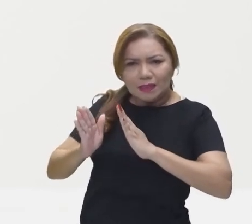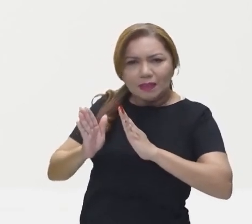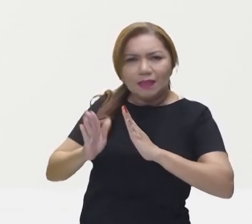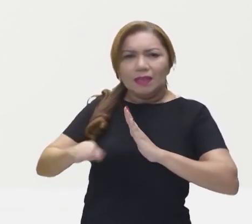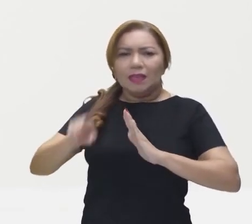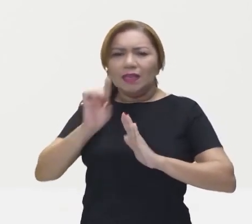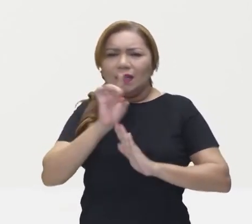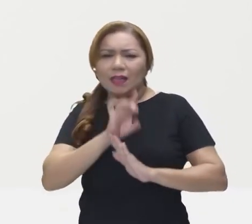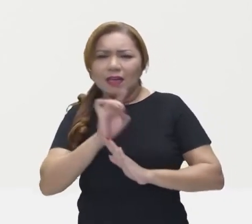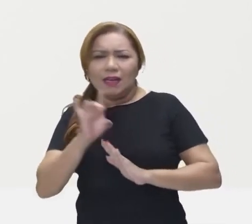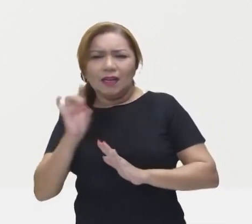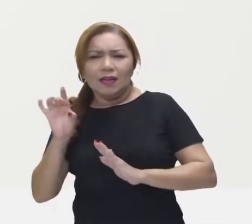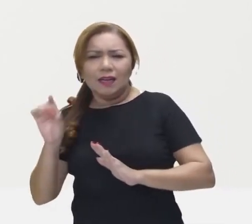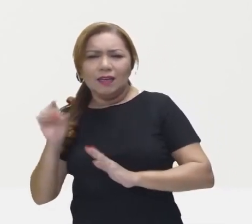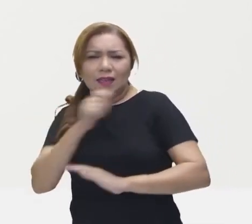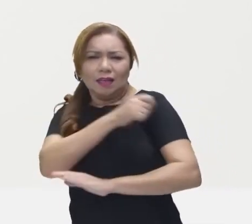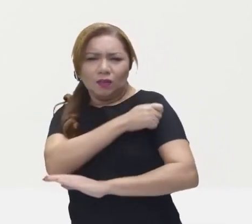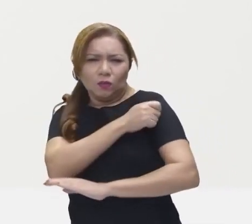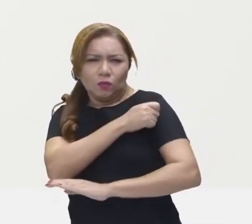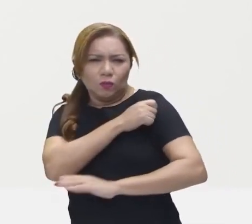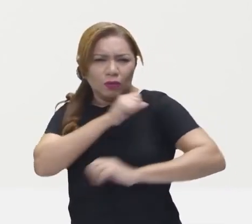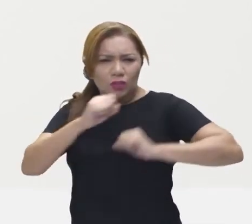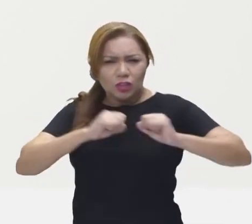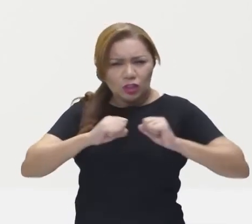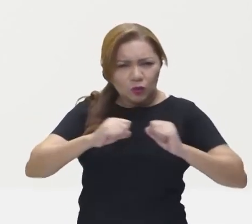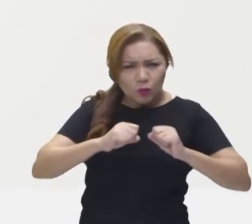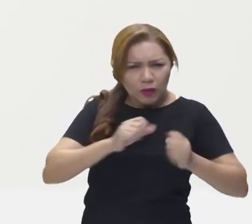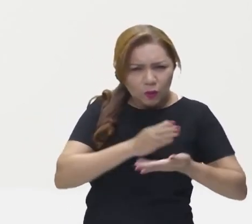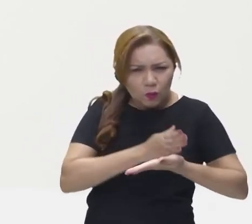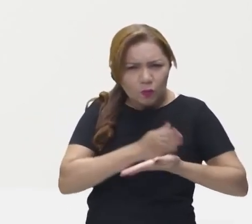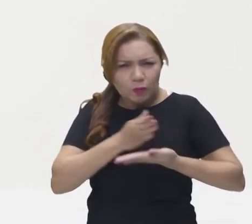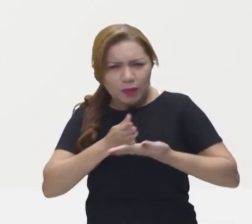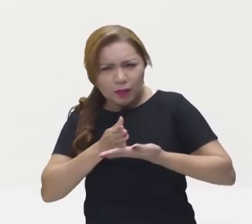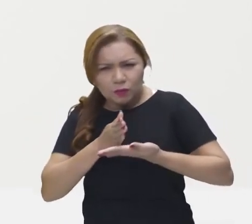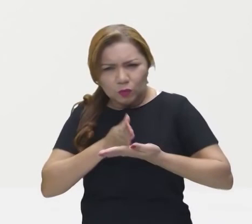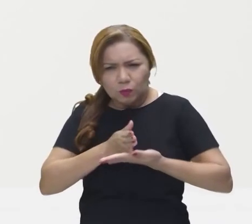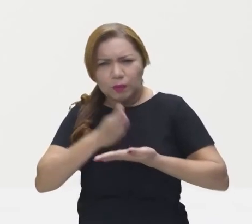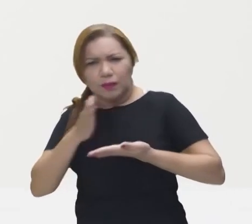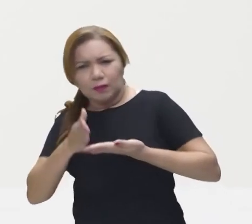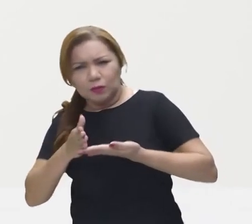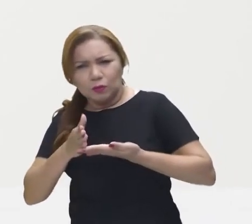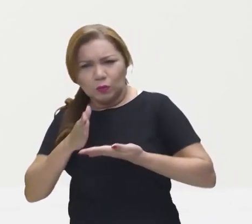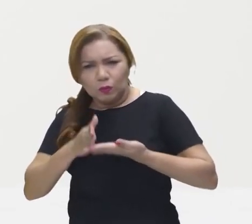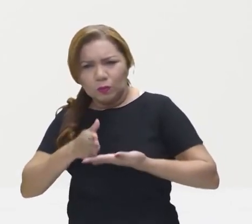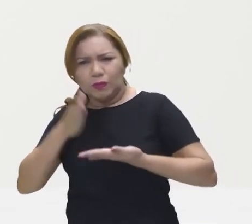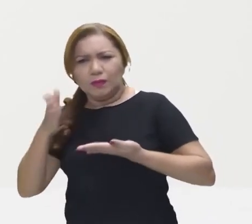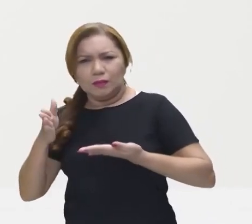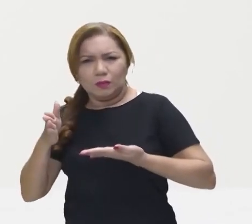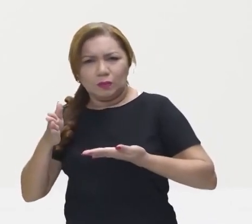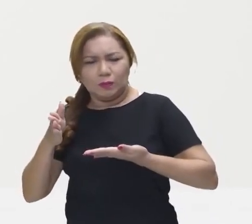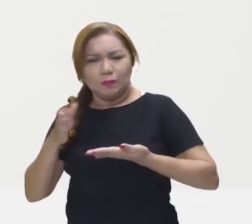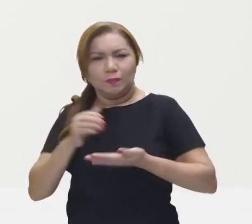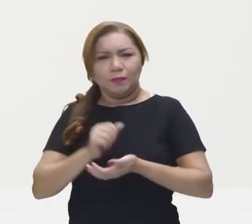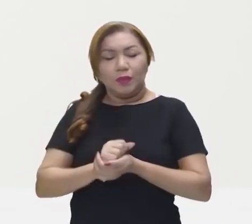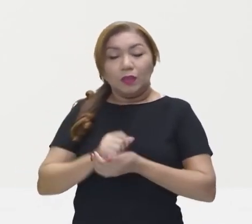componente teve que percorrer? Opa, então são duas situações. Uma, nós devemos calcular o perímetro.